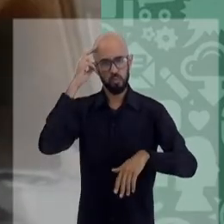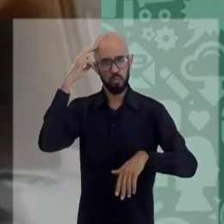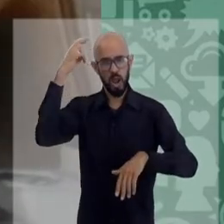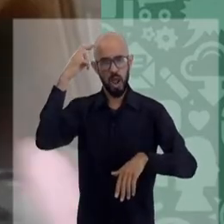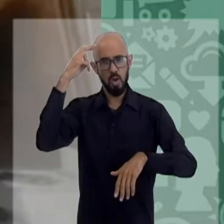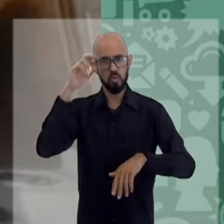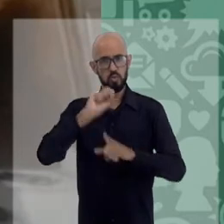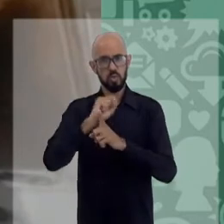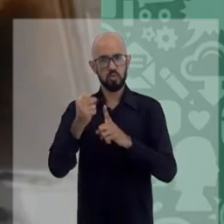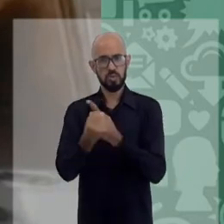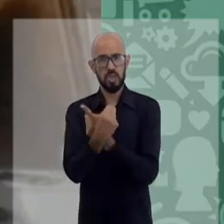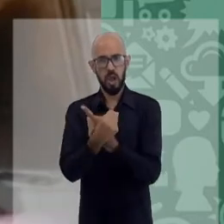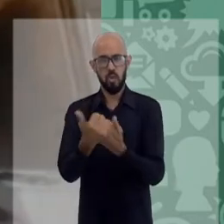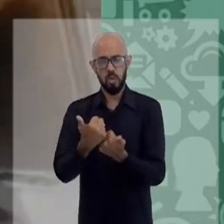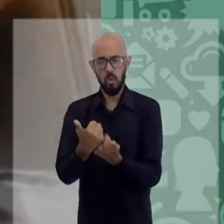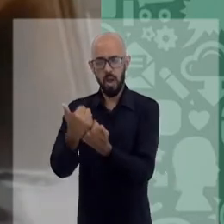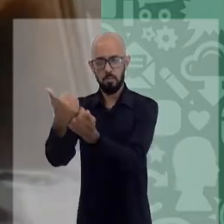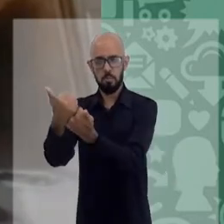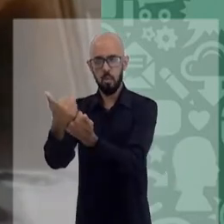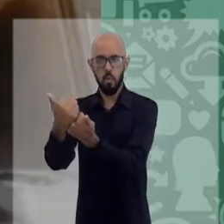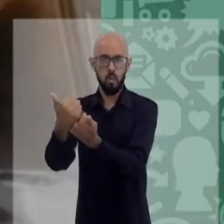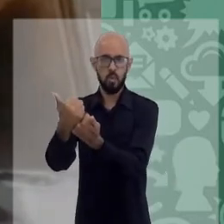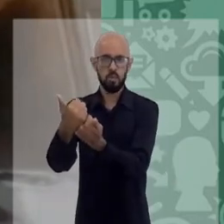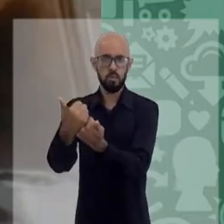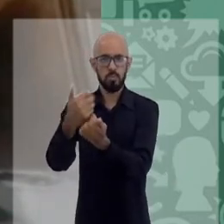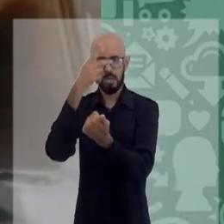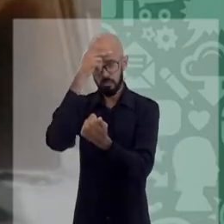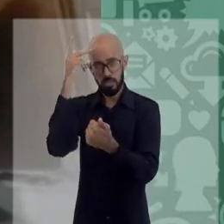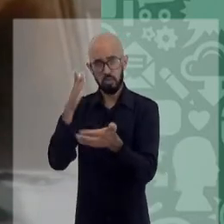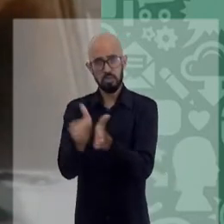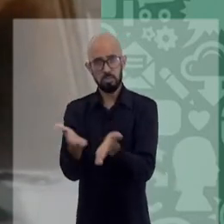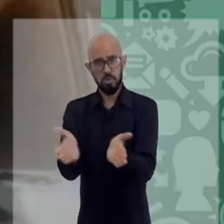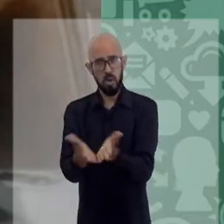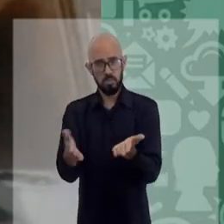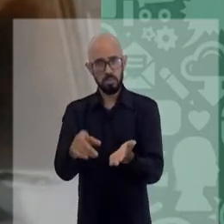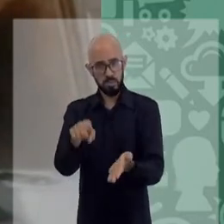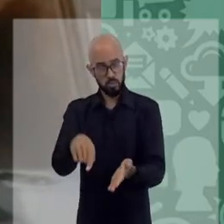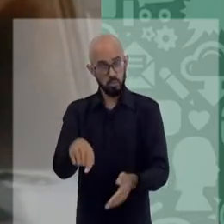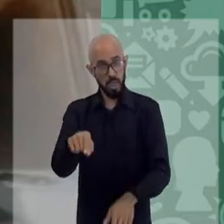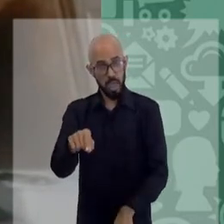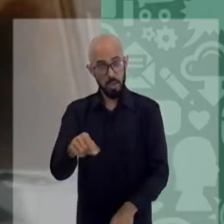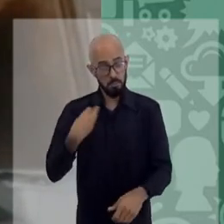apoio, dar promoção social de grupos mais vulneráveis.